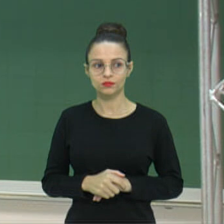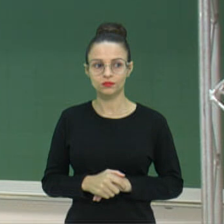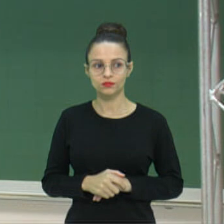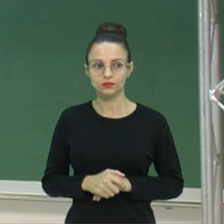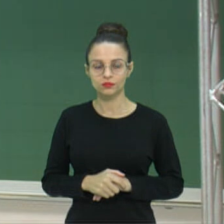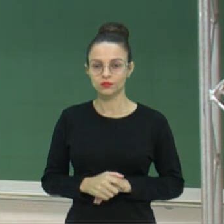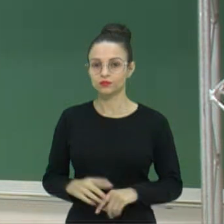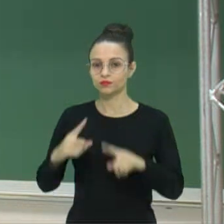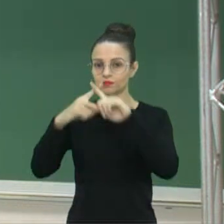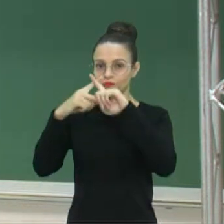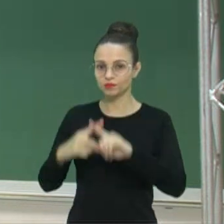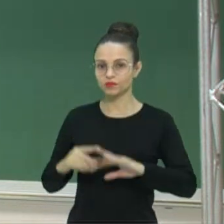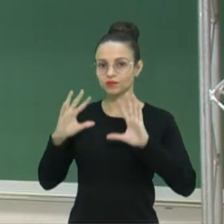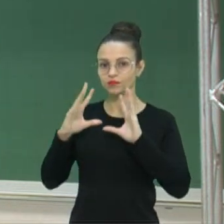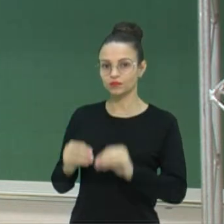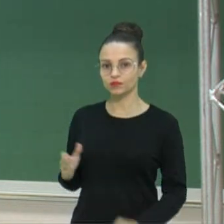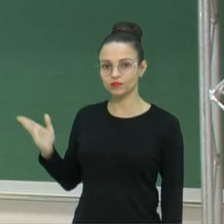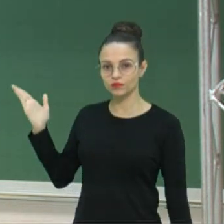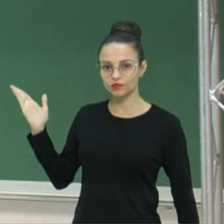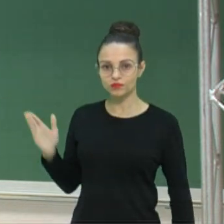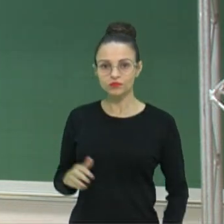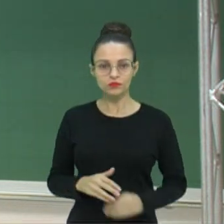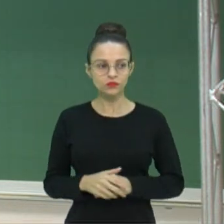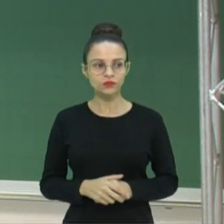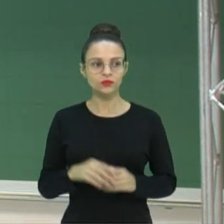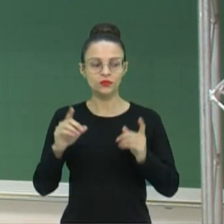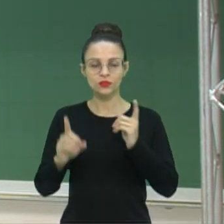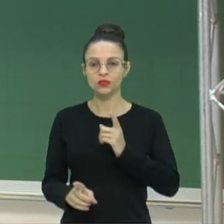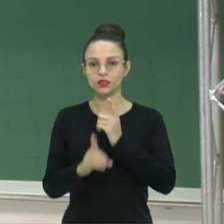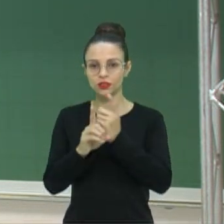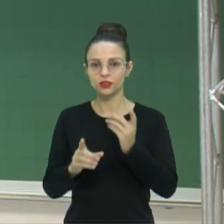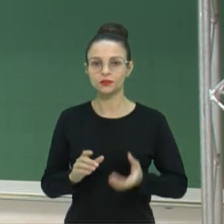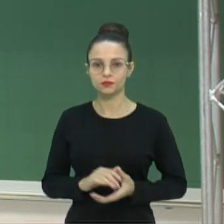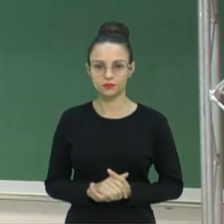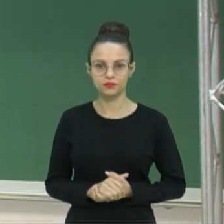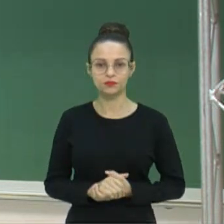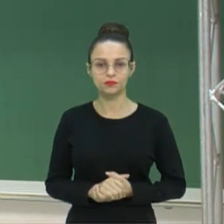Se eu multiplicar toda essa gambazada aqui, nós vamos achar